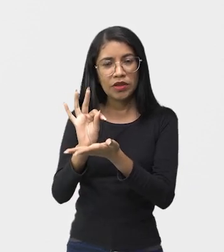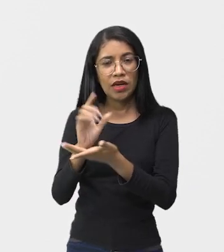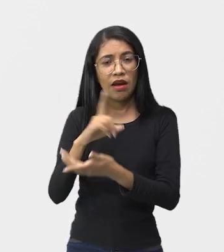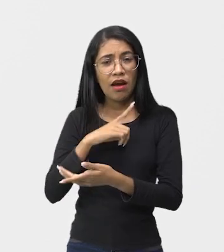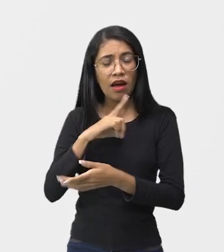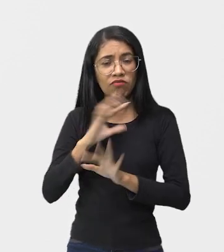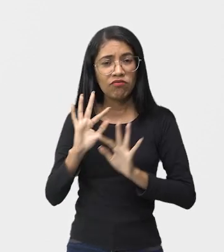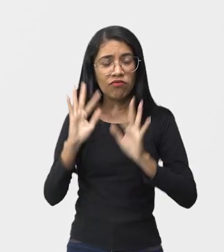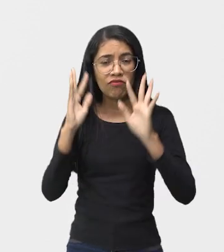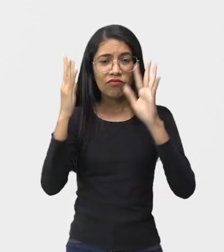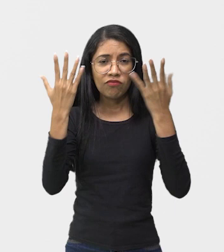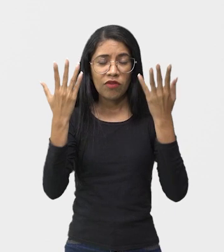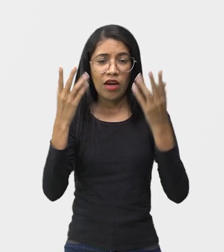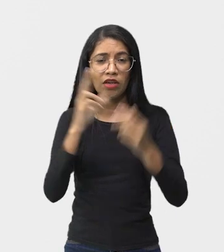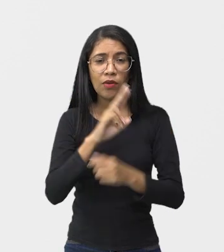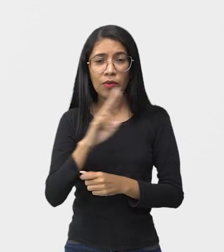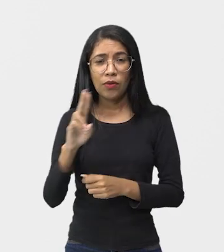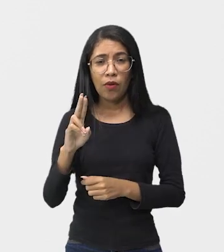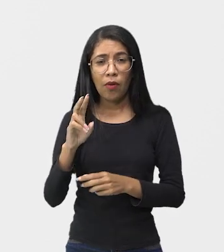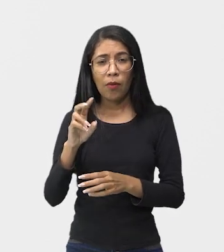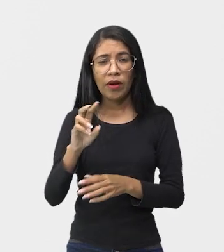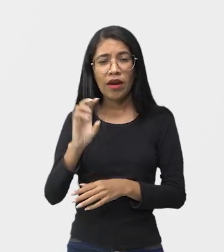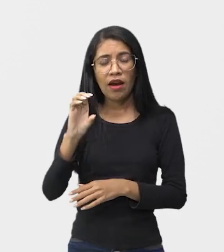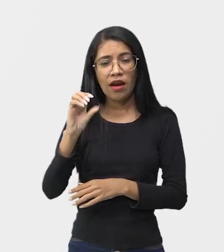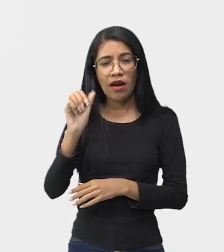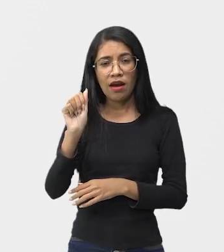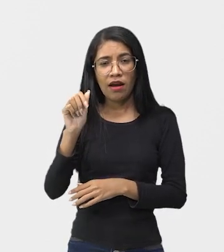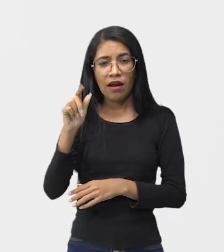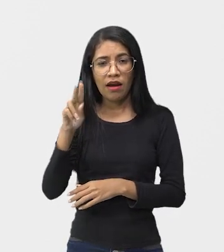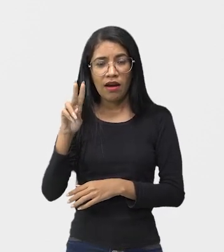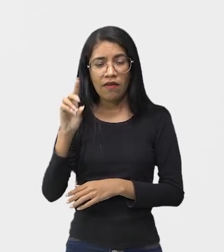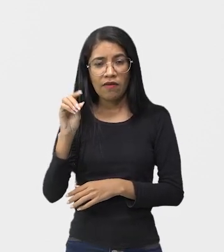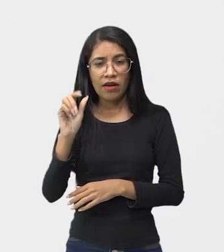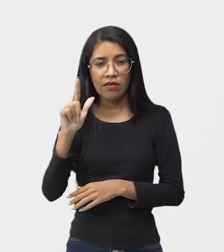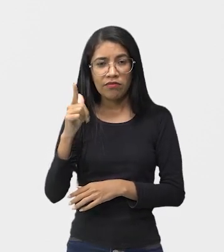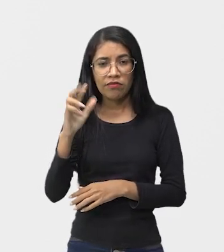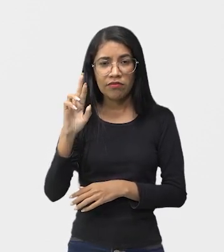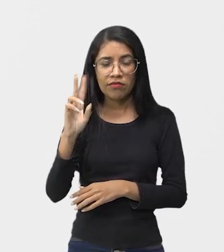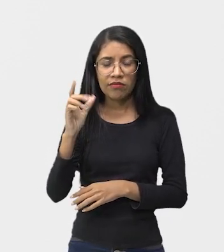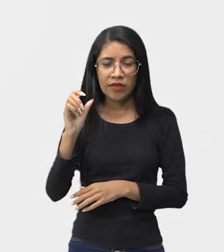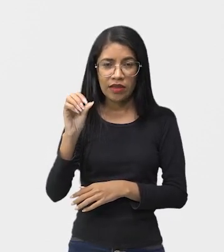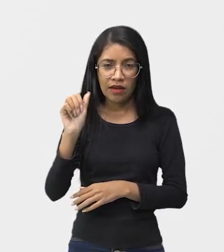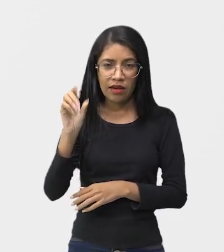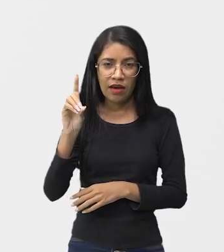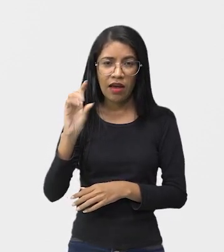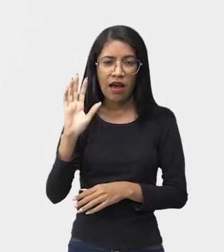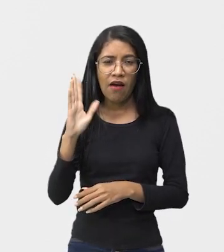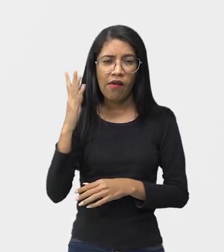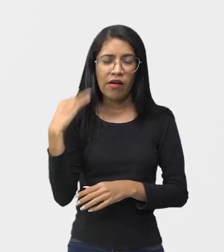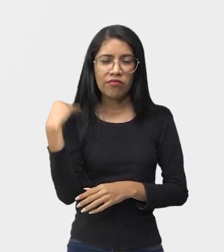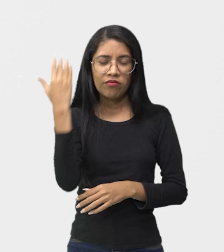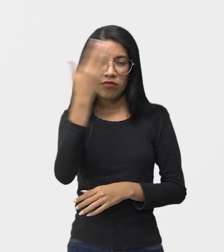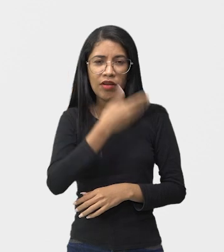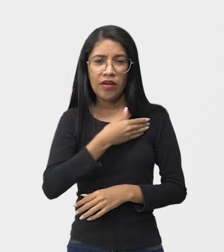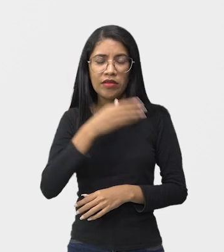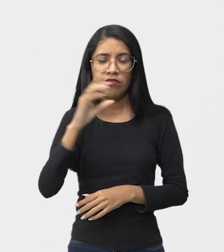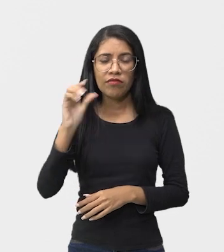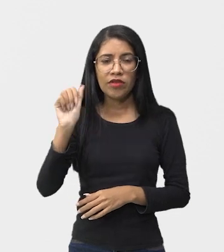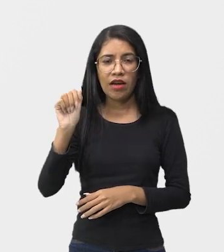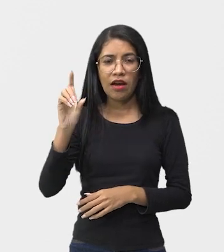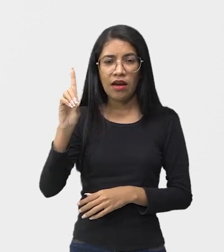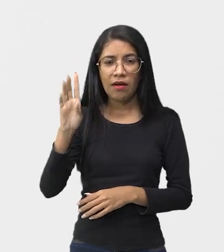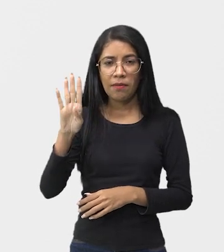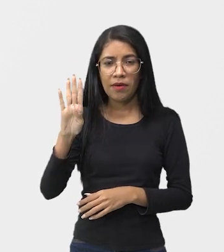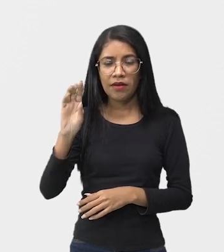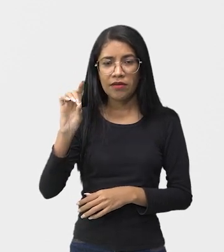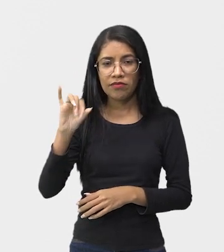uma festividade que é chamada de As Cavalhadas. Acontecem durante a festa de Nossa Senhora da Abadia, nos